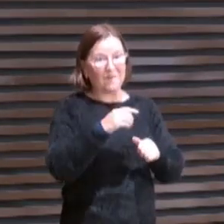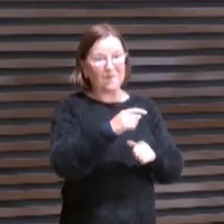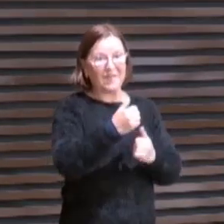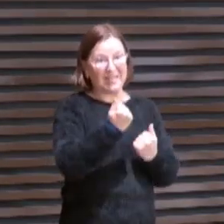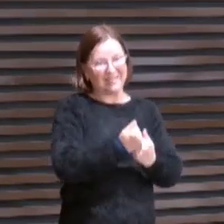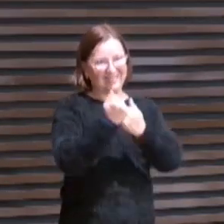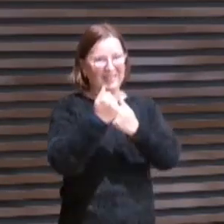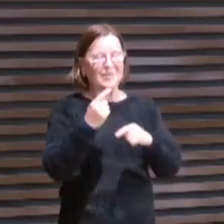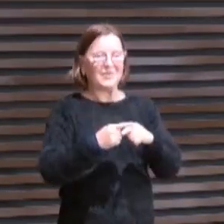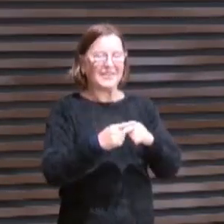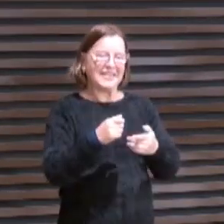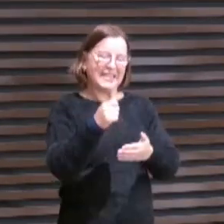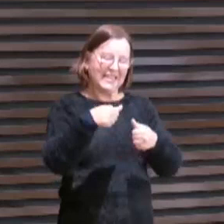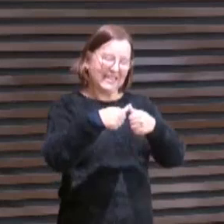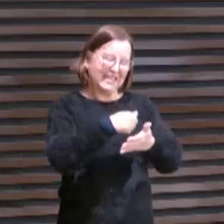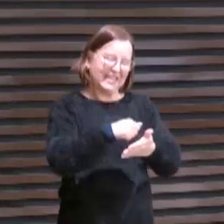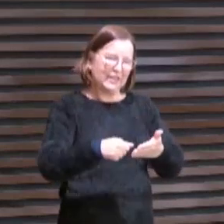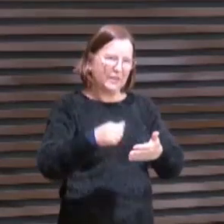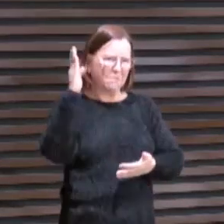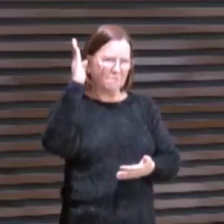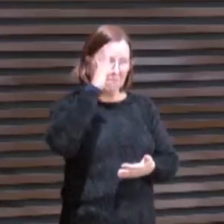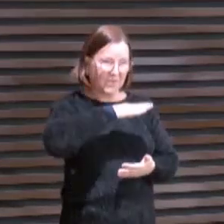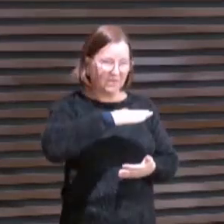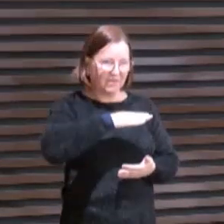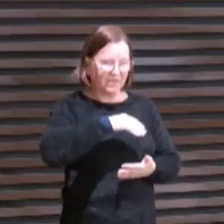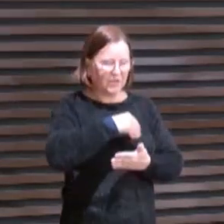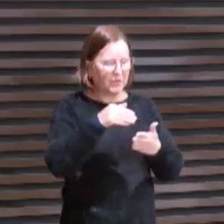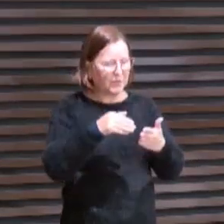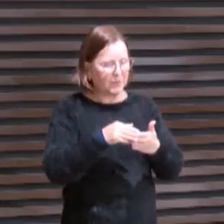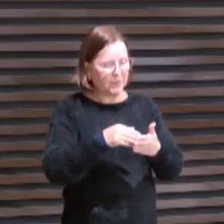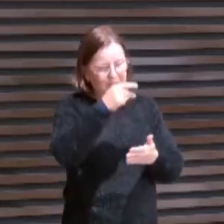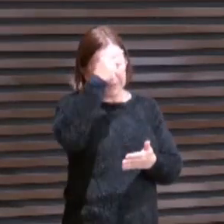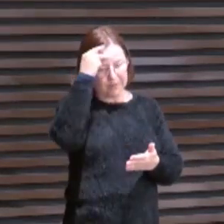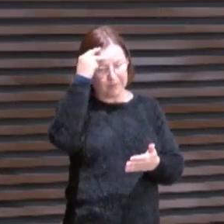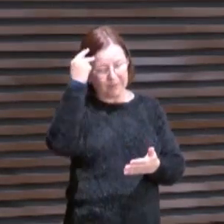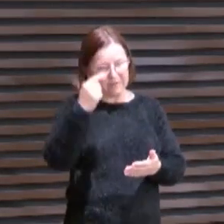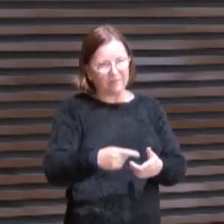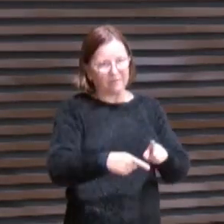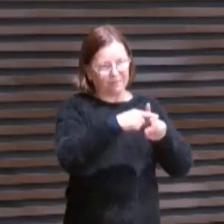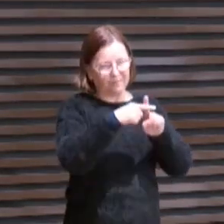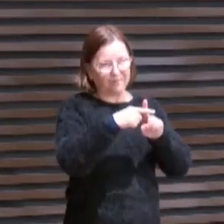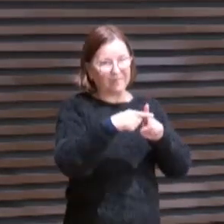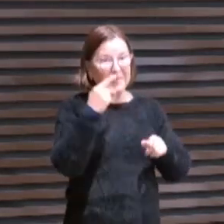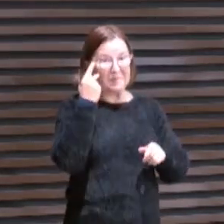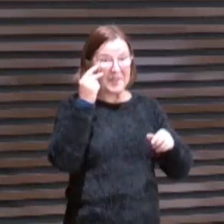está escrito, maldito todo aquele que for pendurado em madeiro, para que a bênção de Abraão